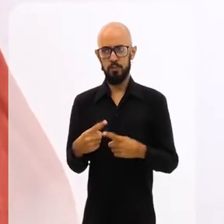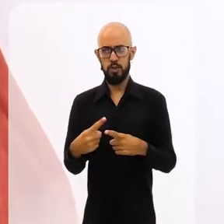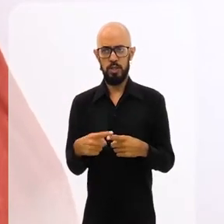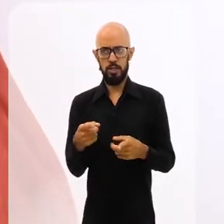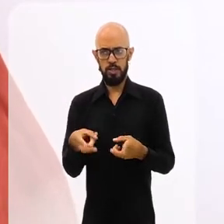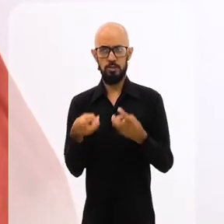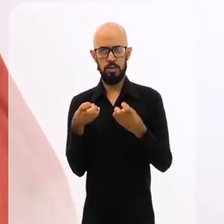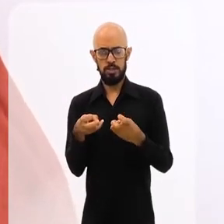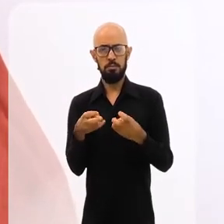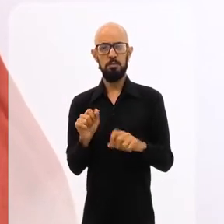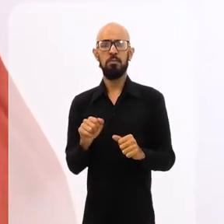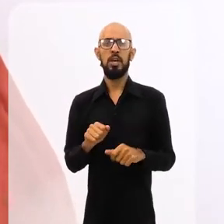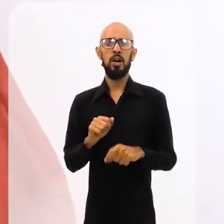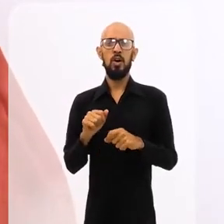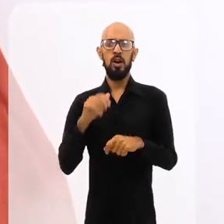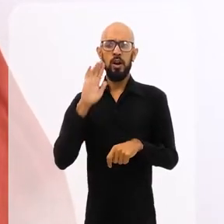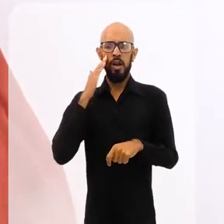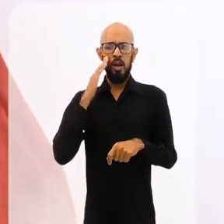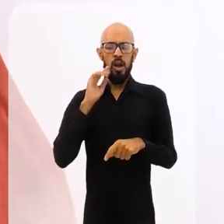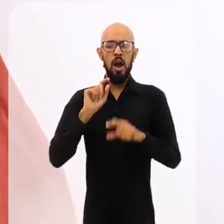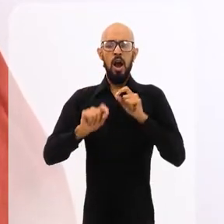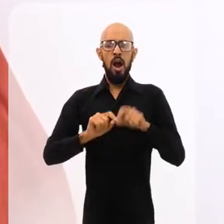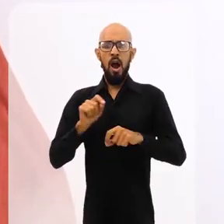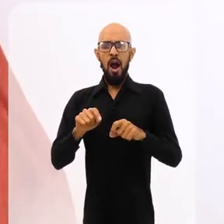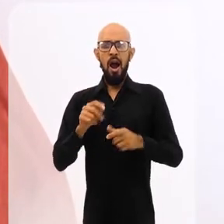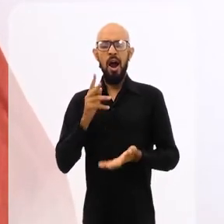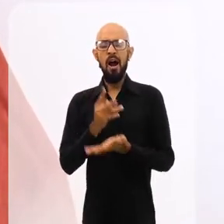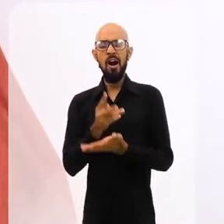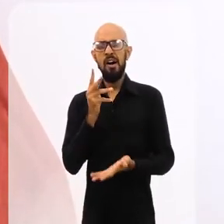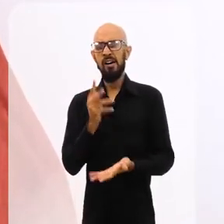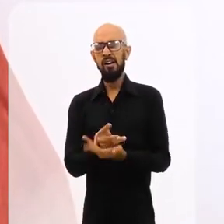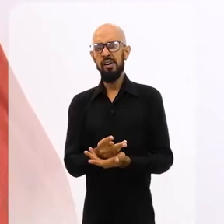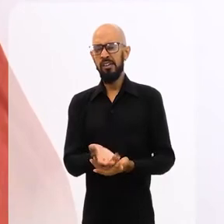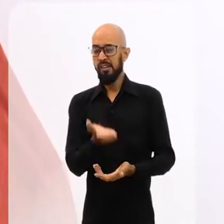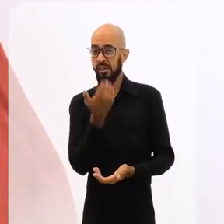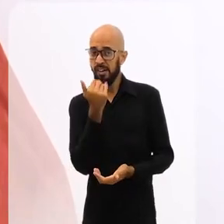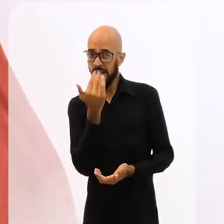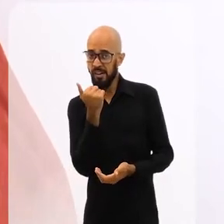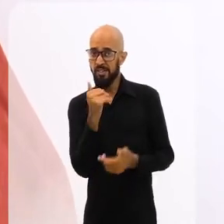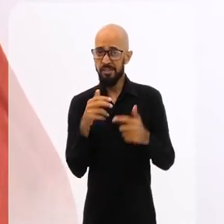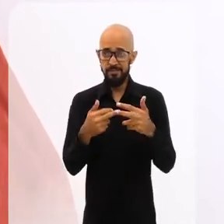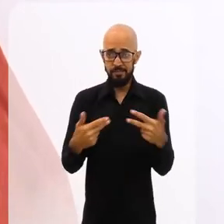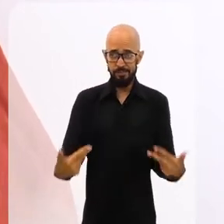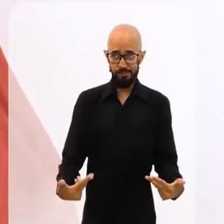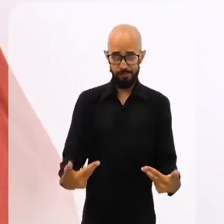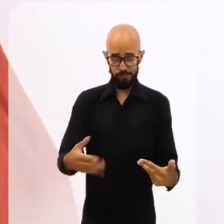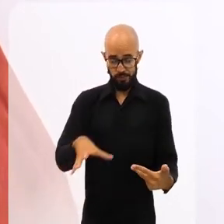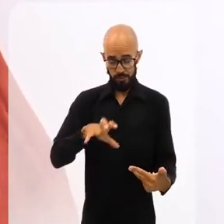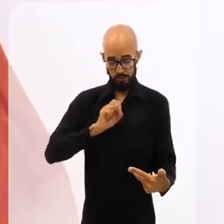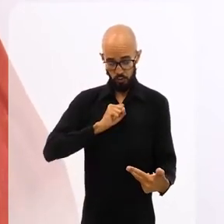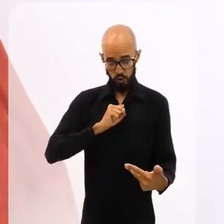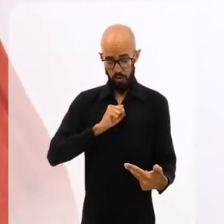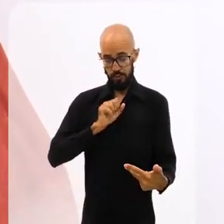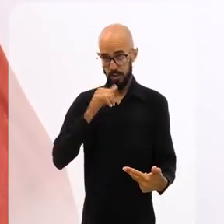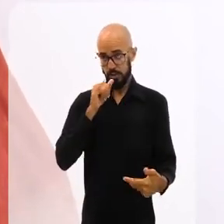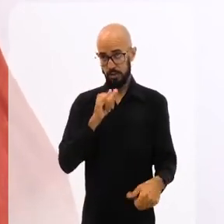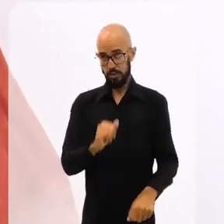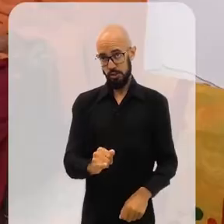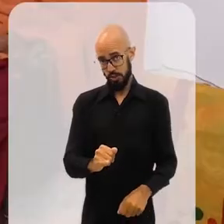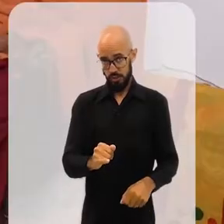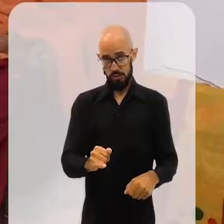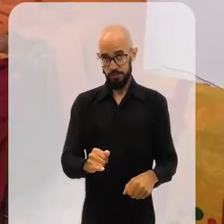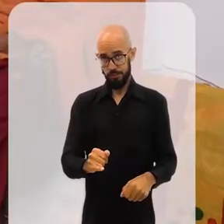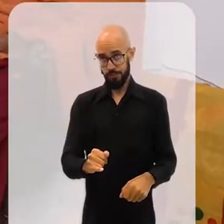eles observaram dentro dessa compreensão, que toda vez que você alimenta de um... você absorve